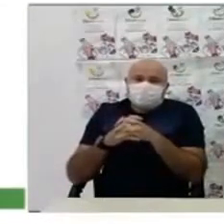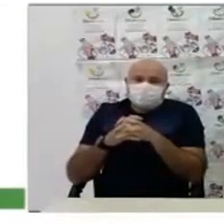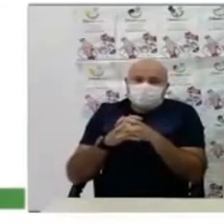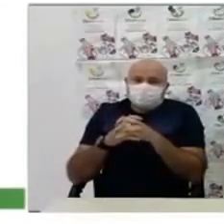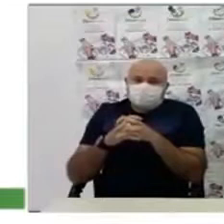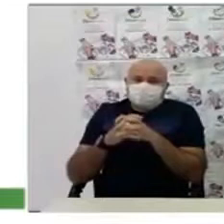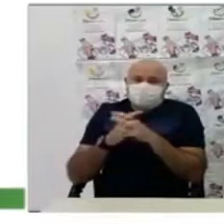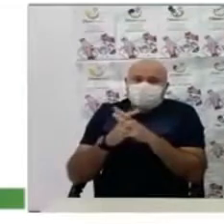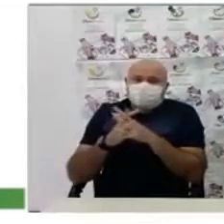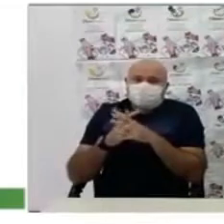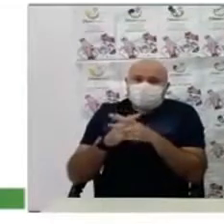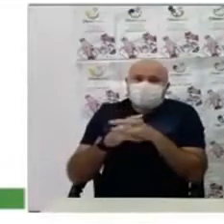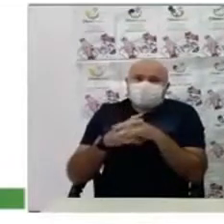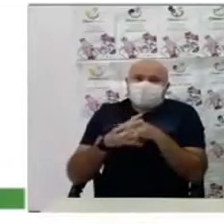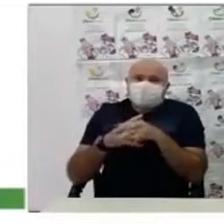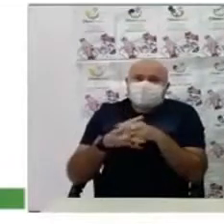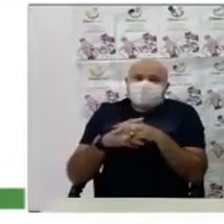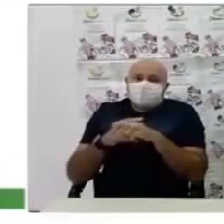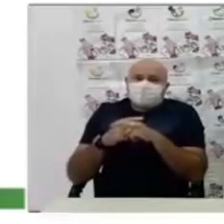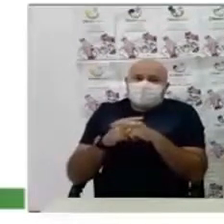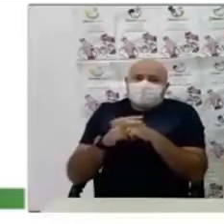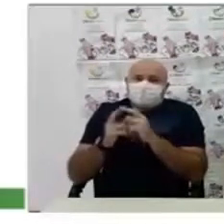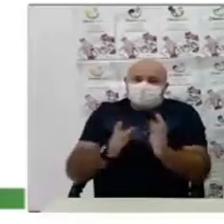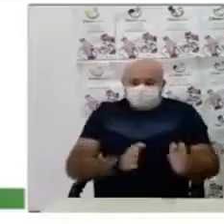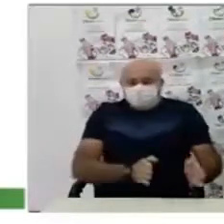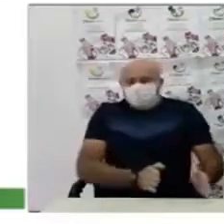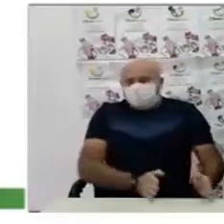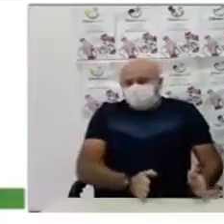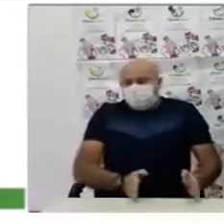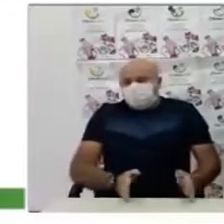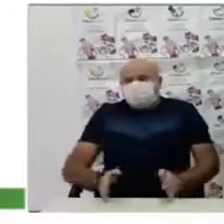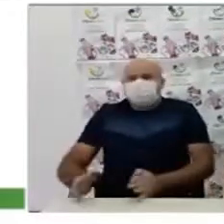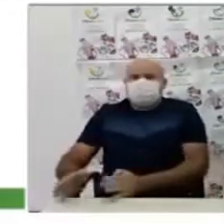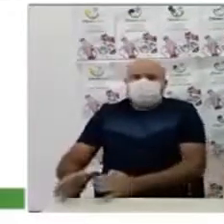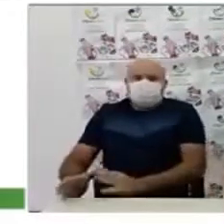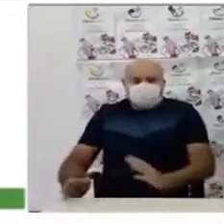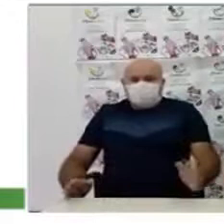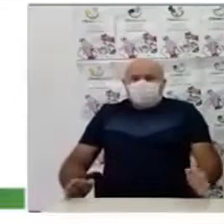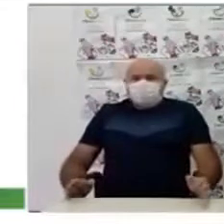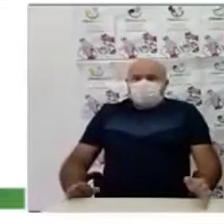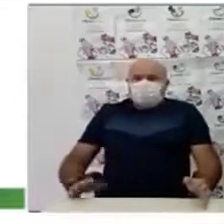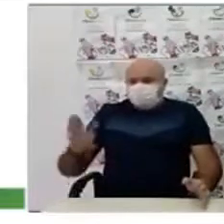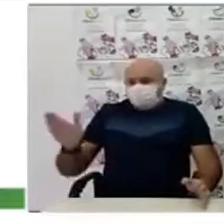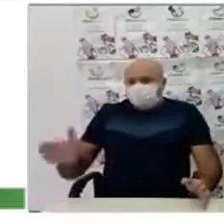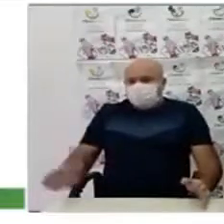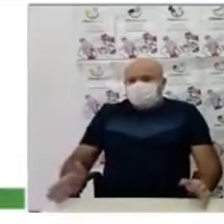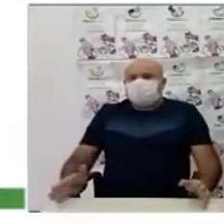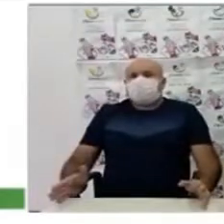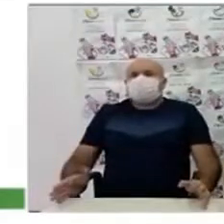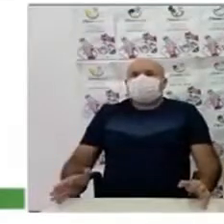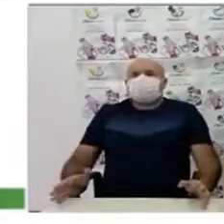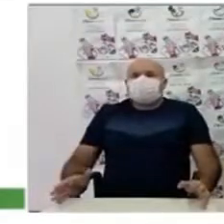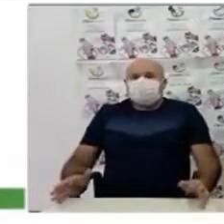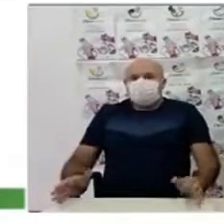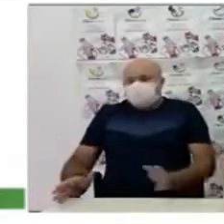nossa participação, a nossa live. Estamos fazendo aí toda a evolução, né, do modelo atômico de Dalton até o modelo atômico